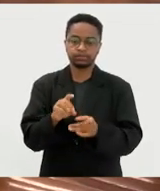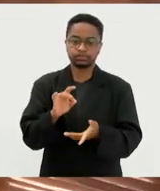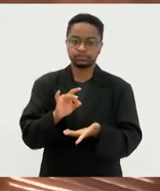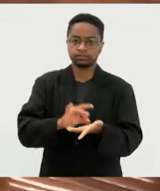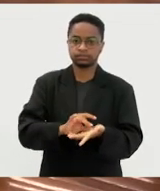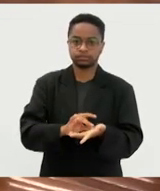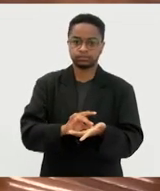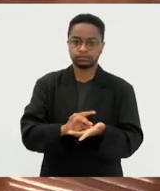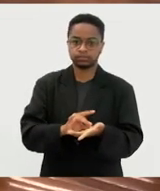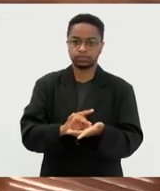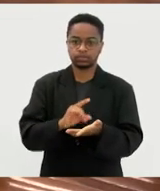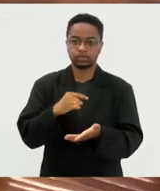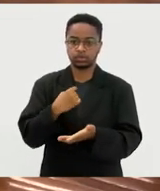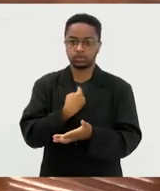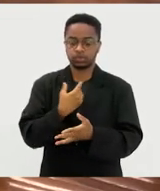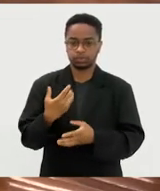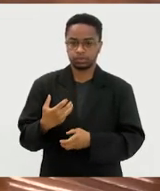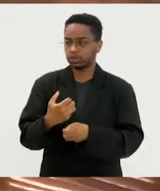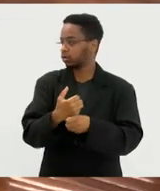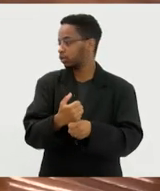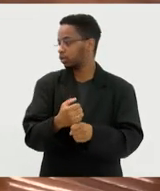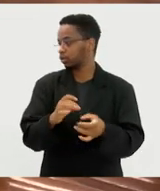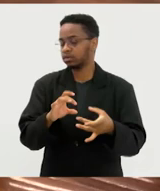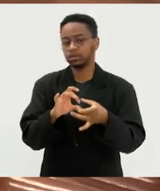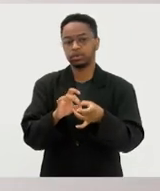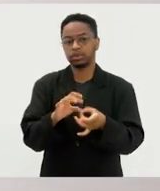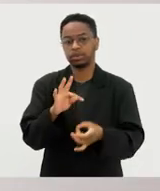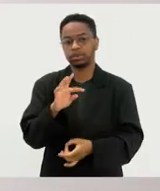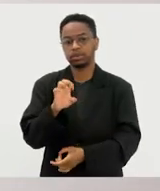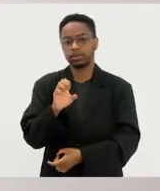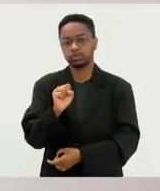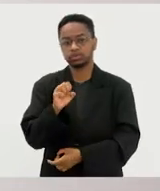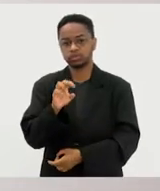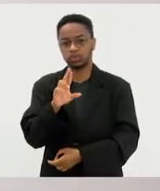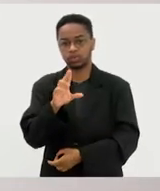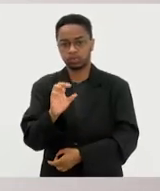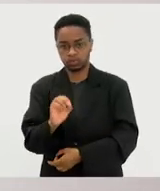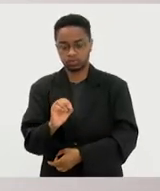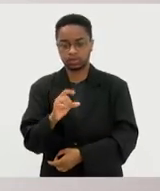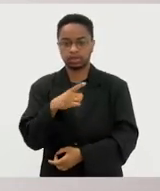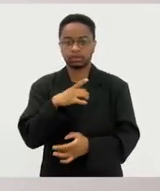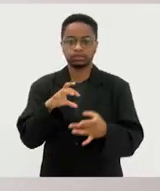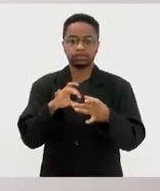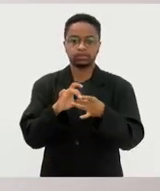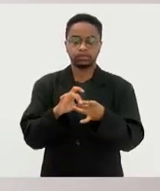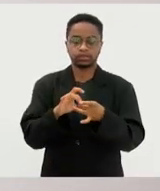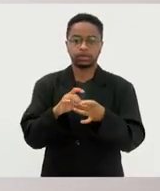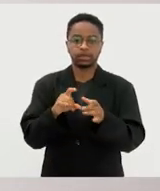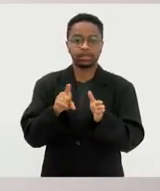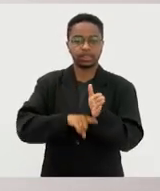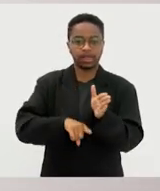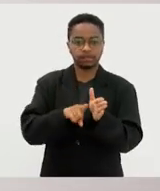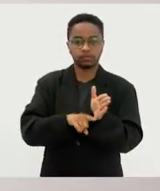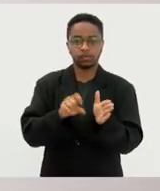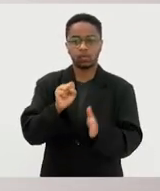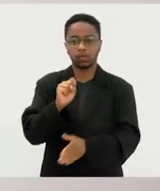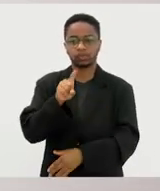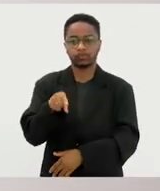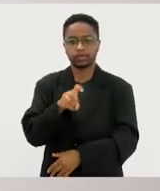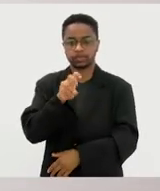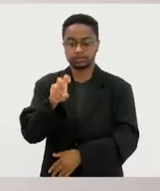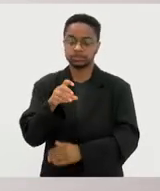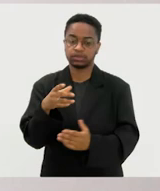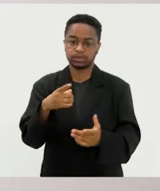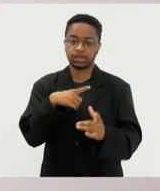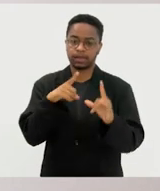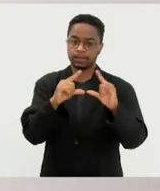nosso contingenciamento em fonte de tesouro, ele, dentro do déficit da Lua de 8,5, ele é menor, né, ele fica num